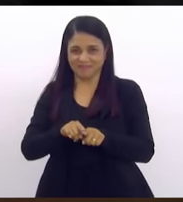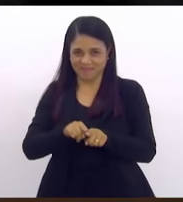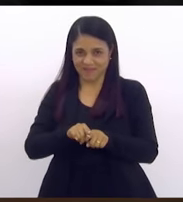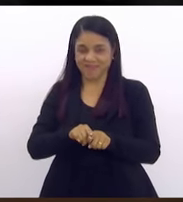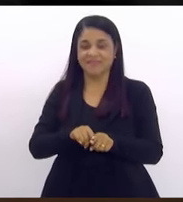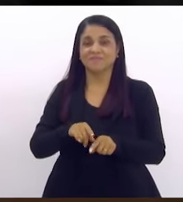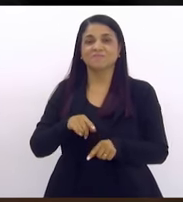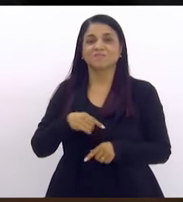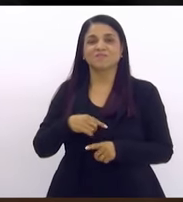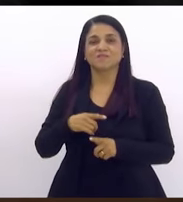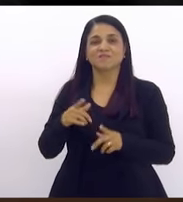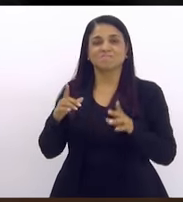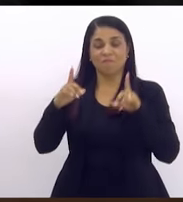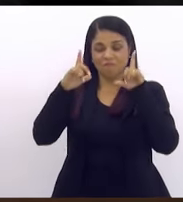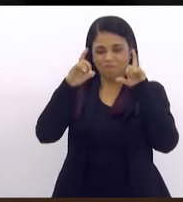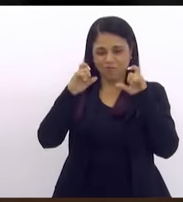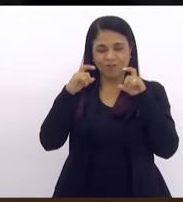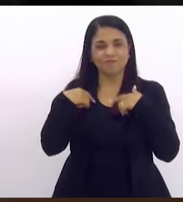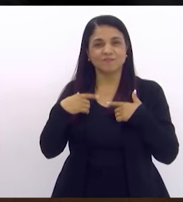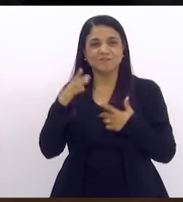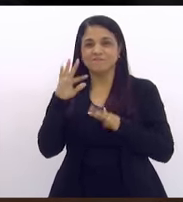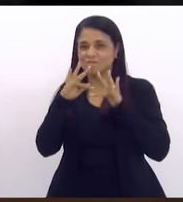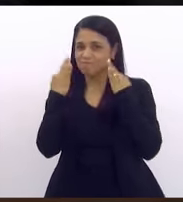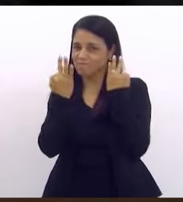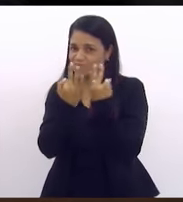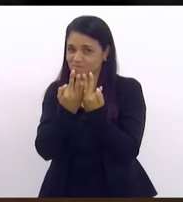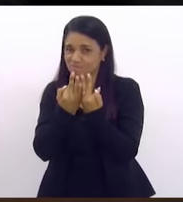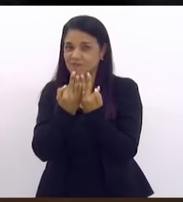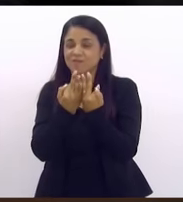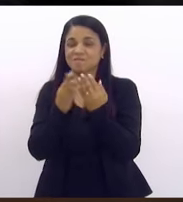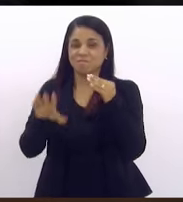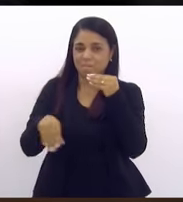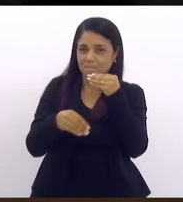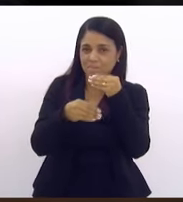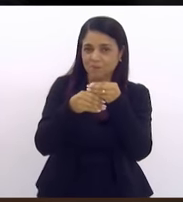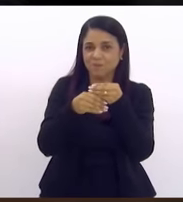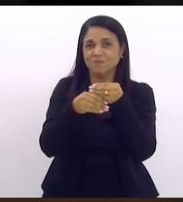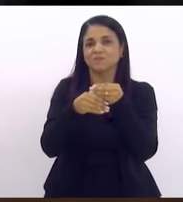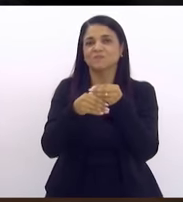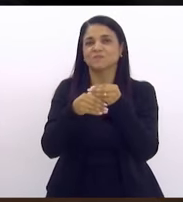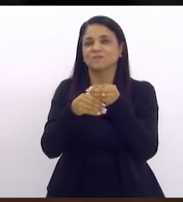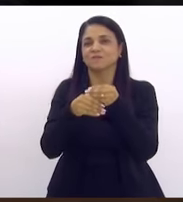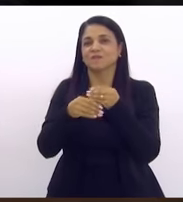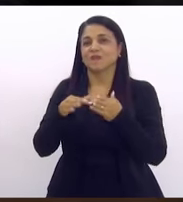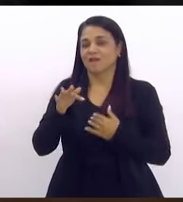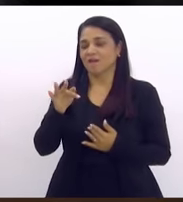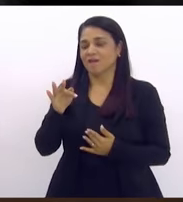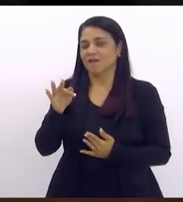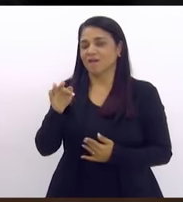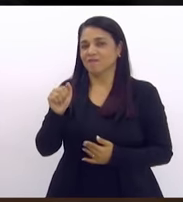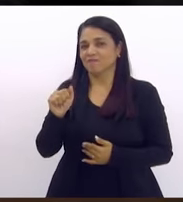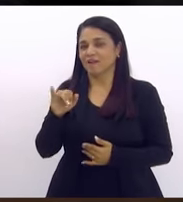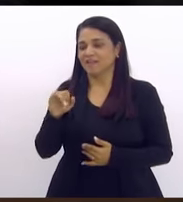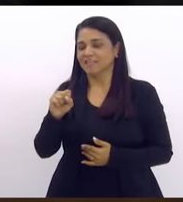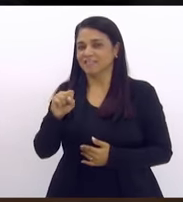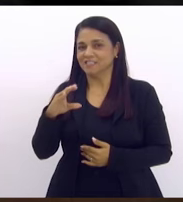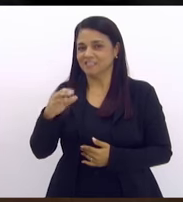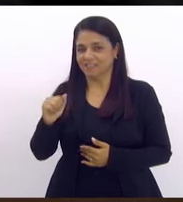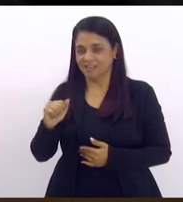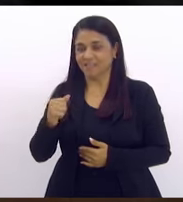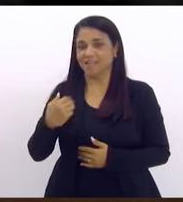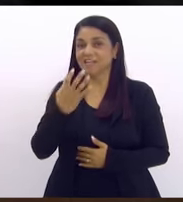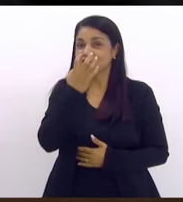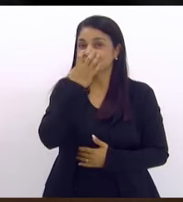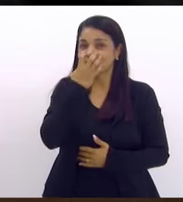fotografia do seu afeto familiar que é completada por Faísca o cão amigo que saiu da Rua 11